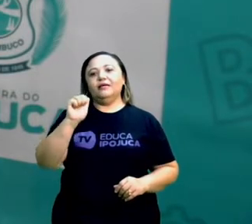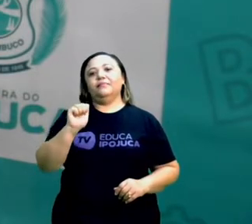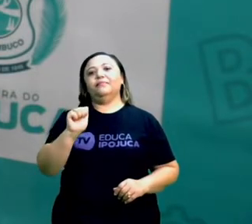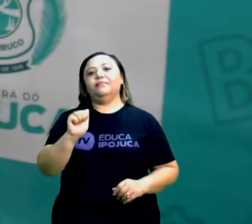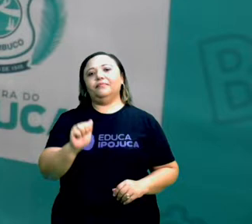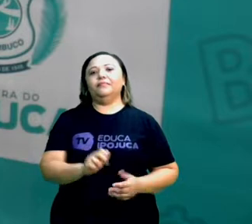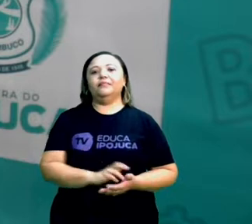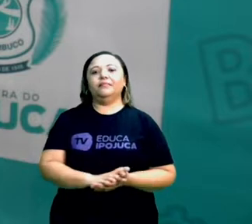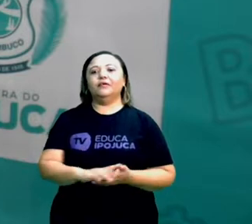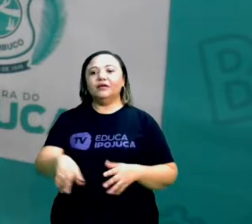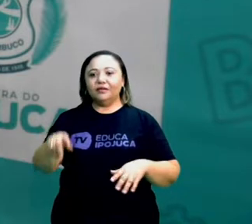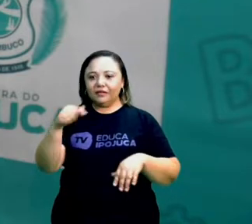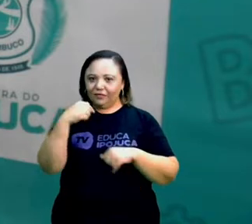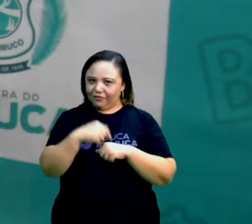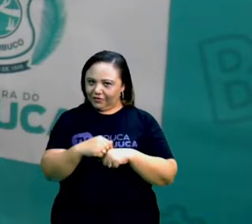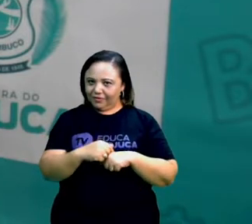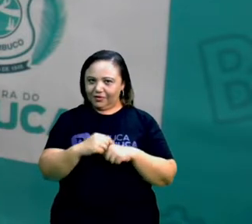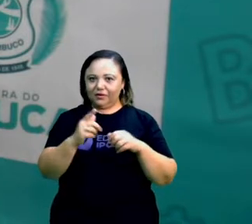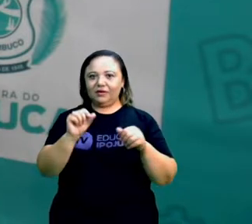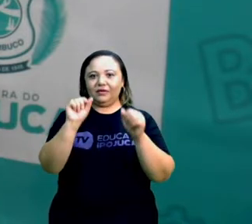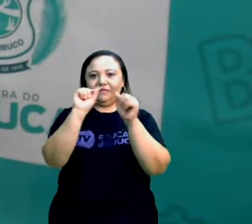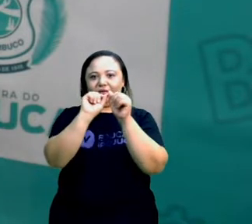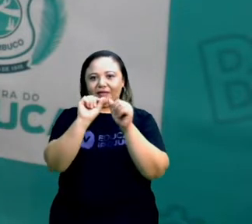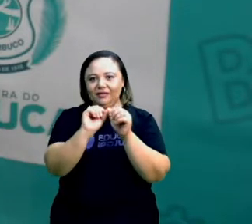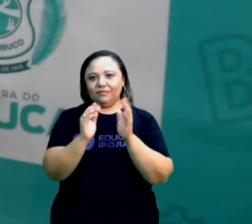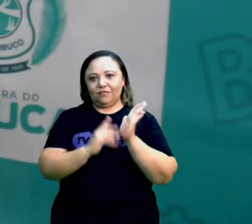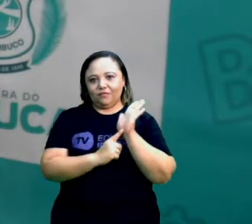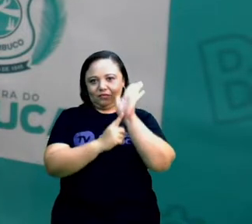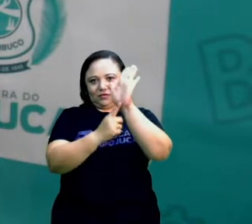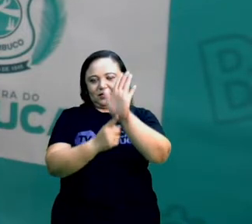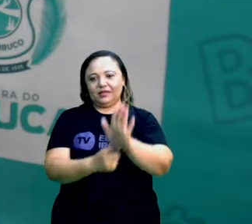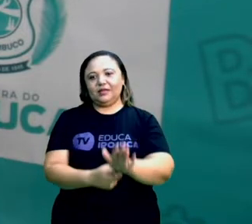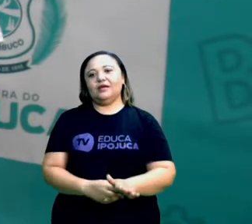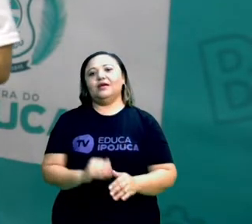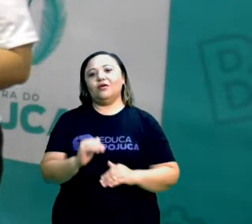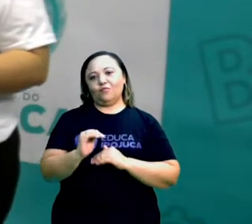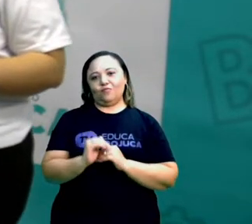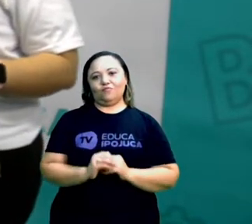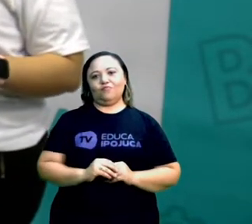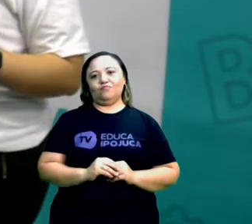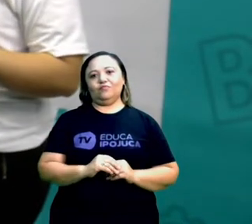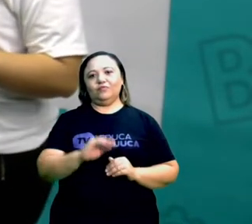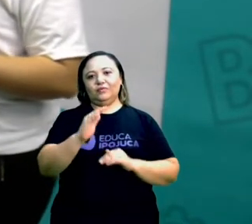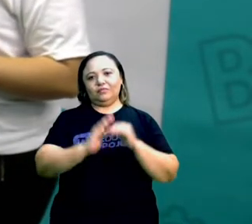o alto potencial que vocês têm nessa aula de língua portuguesa.